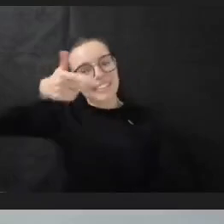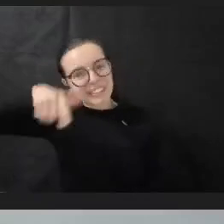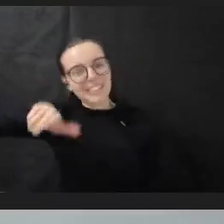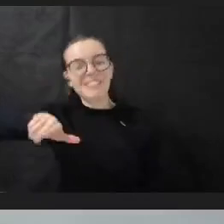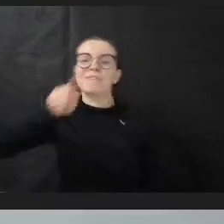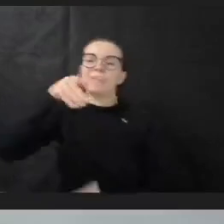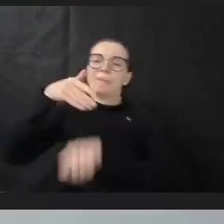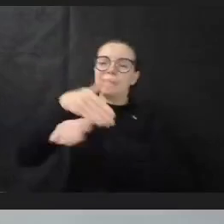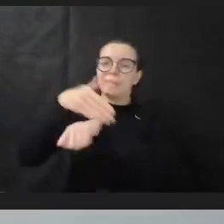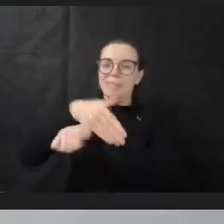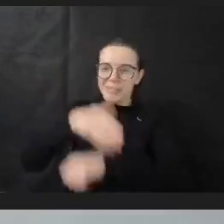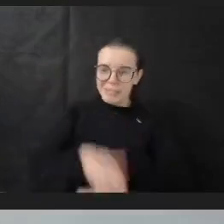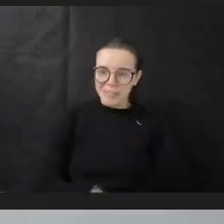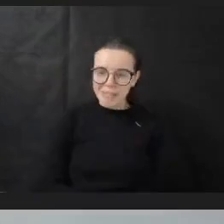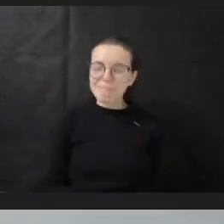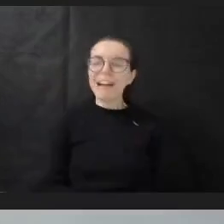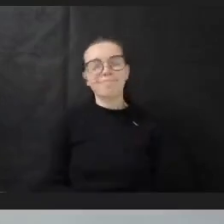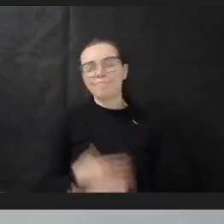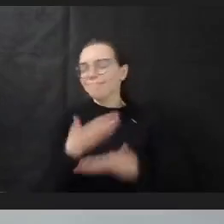e tá contigo.